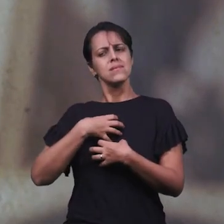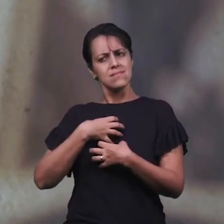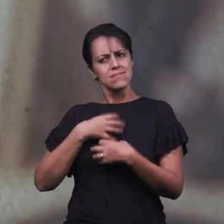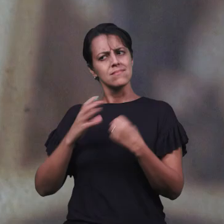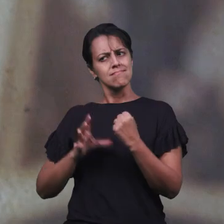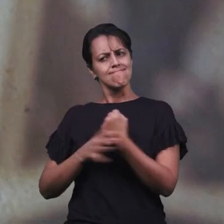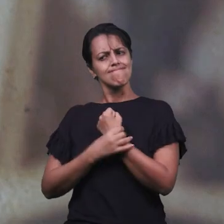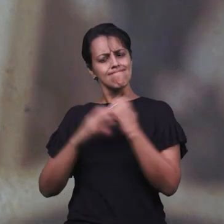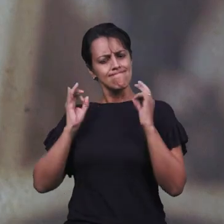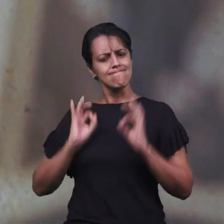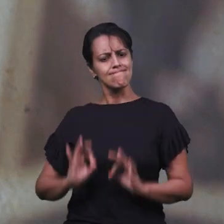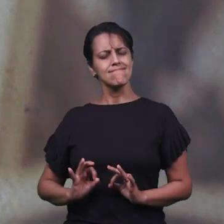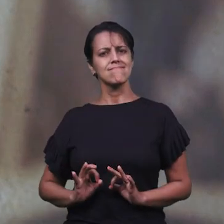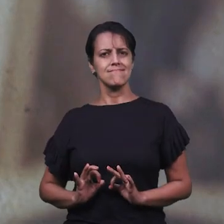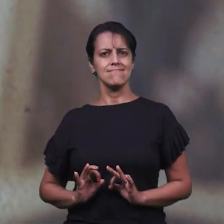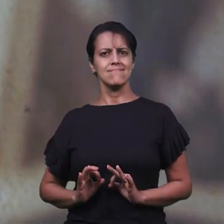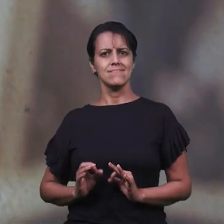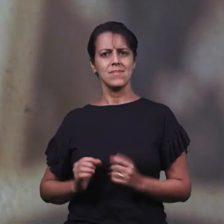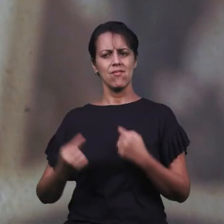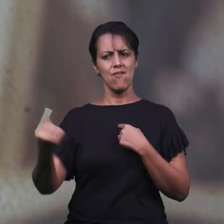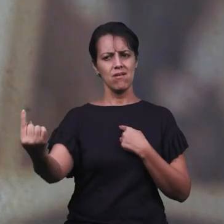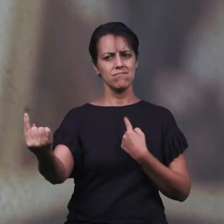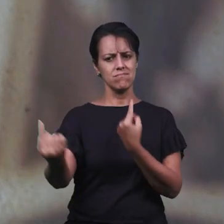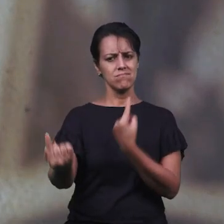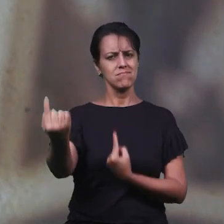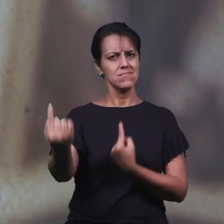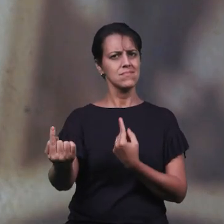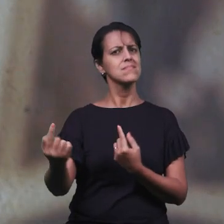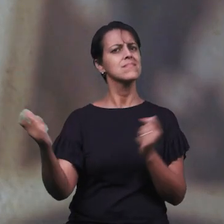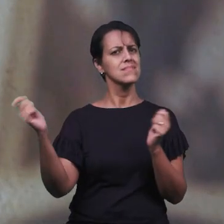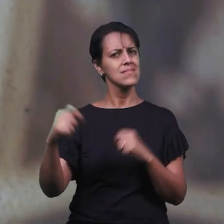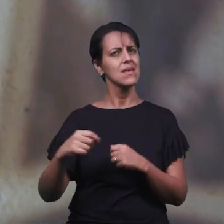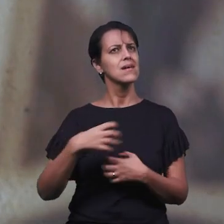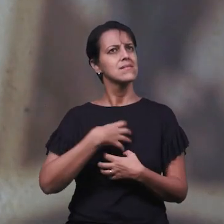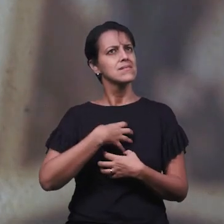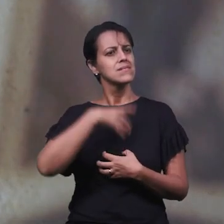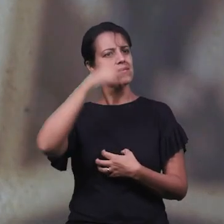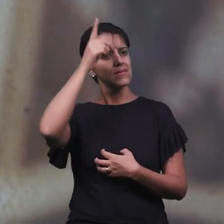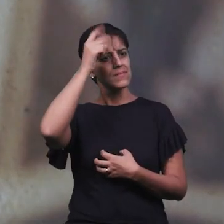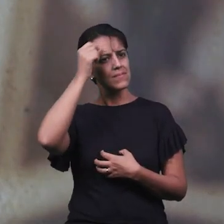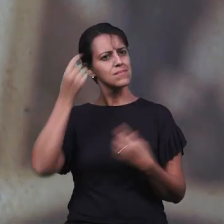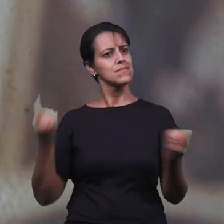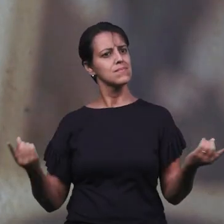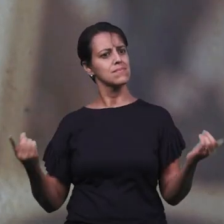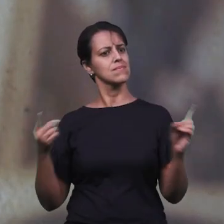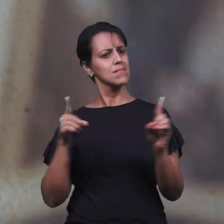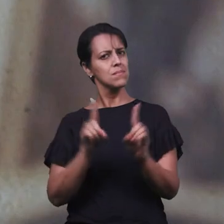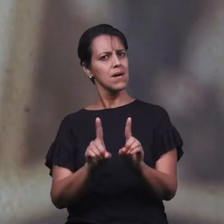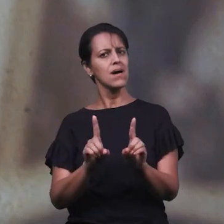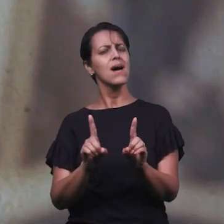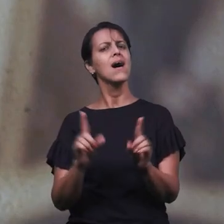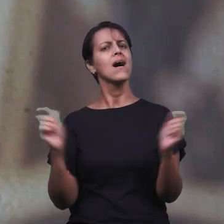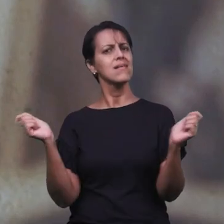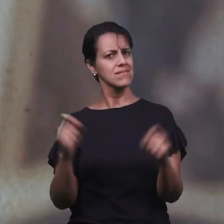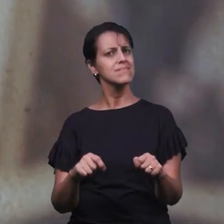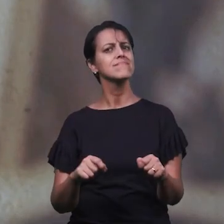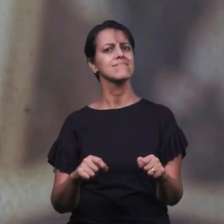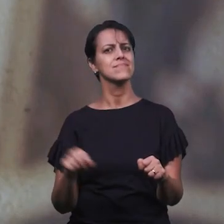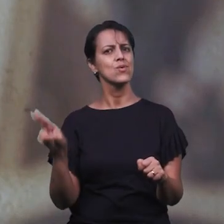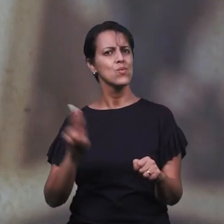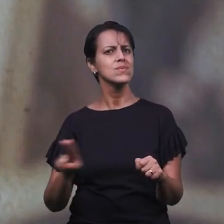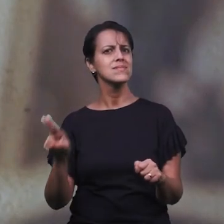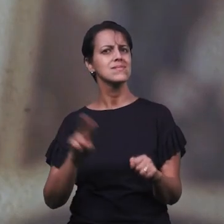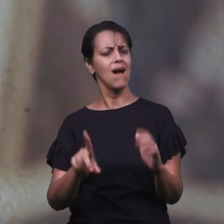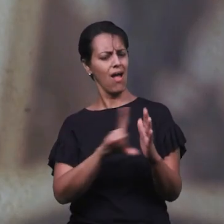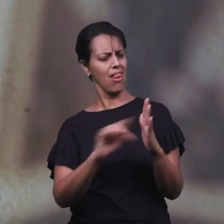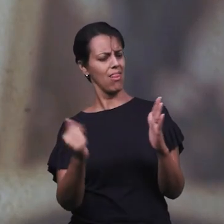né? O que traz para as partes a segurança de estar fazendo uma coisa, né, ou se utilizando de uma